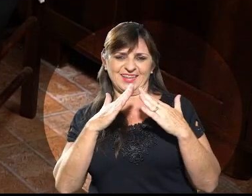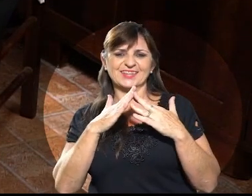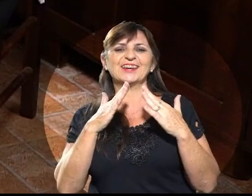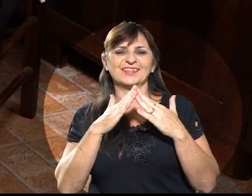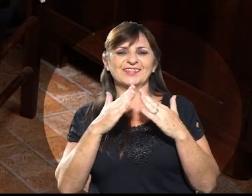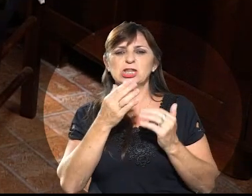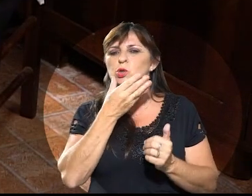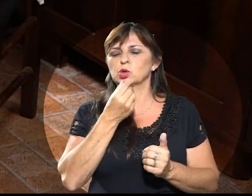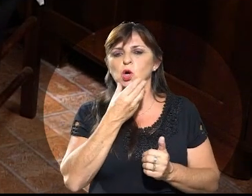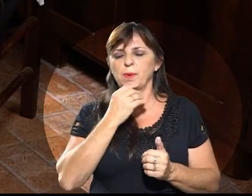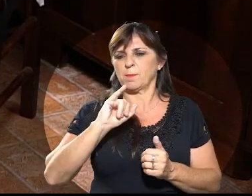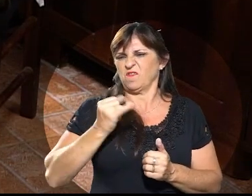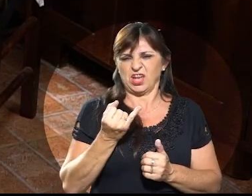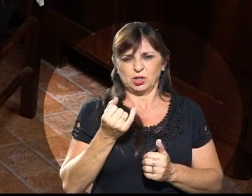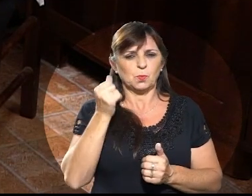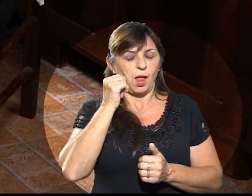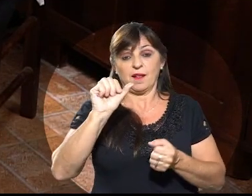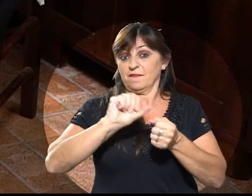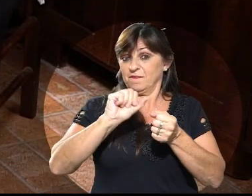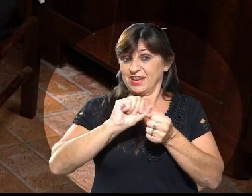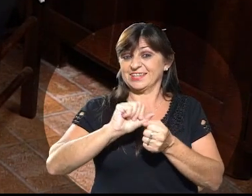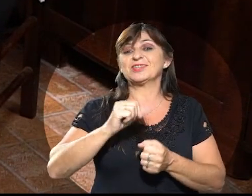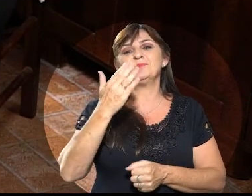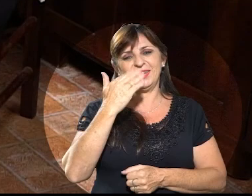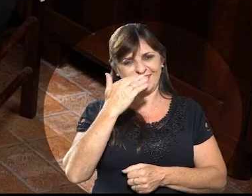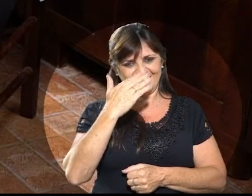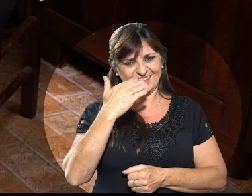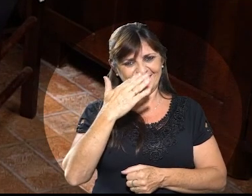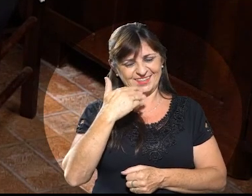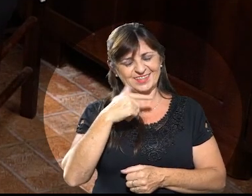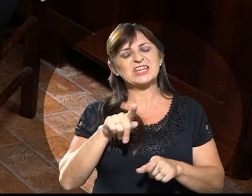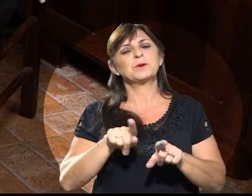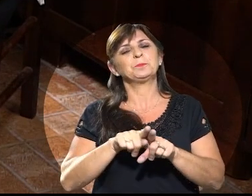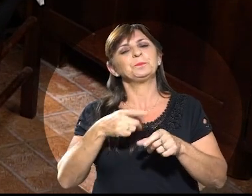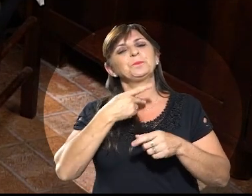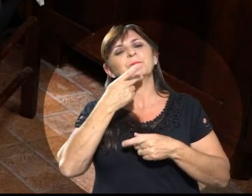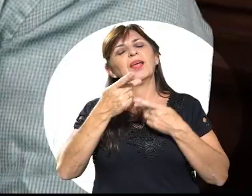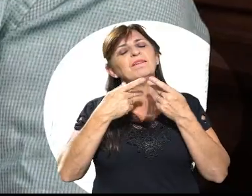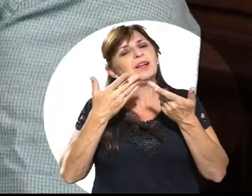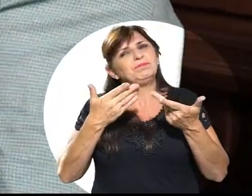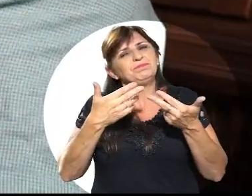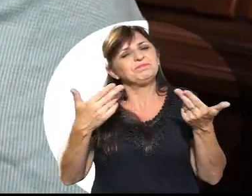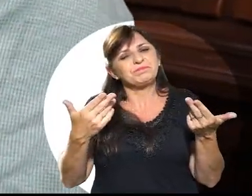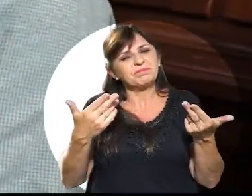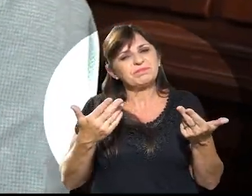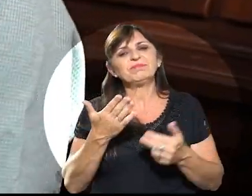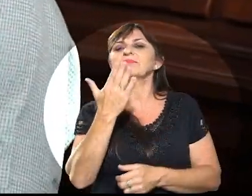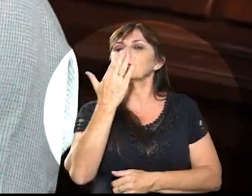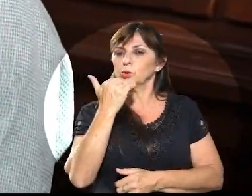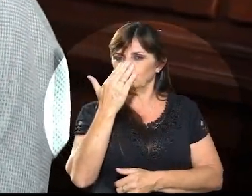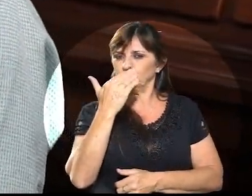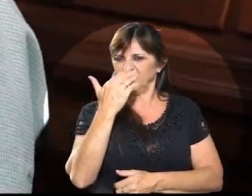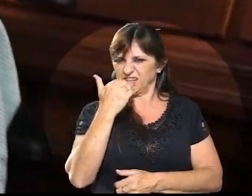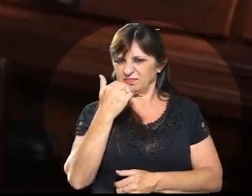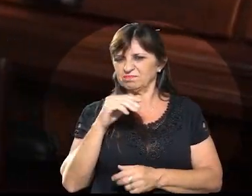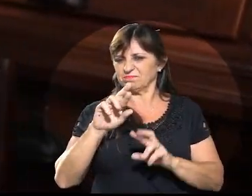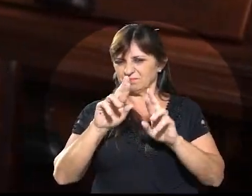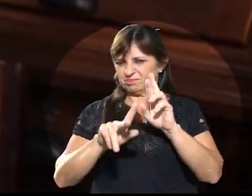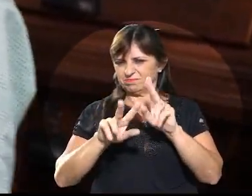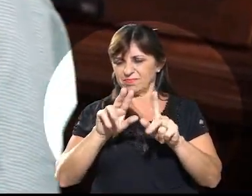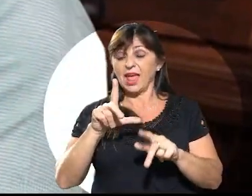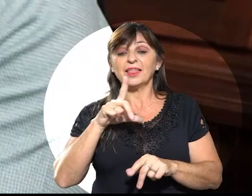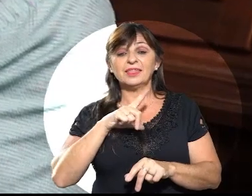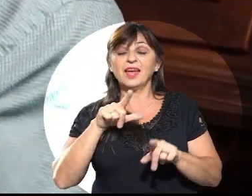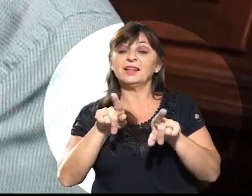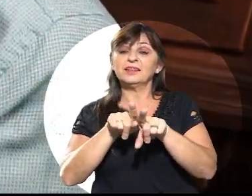da comida árabe, quando eu fui ler sobre a culinária, que me chamou a atenção. Nós temos também, assim, algumas especiarias. A gente sabe que